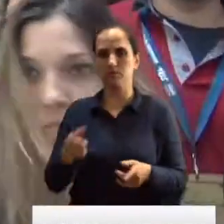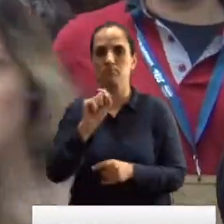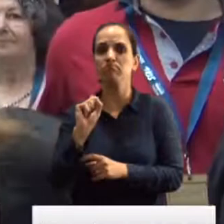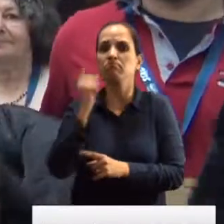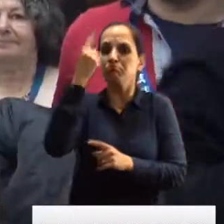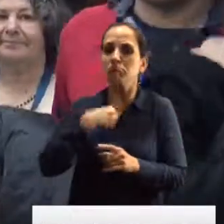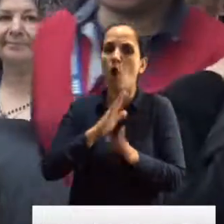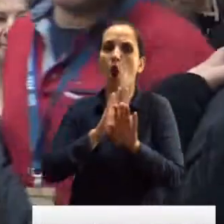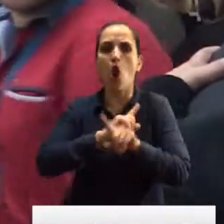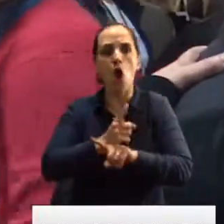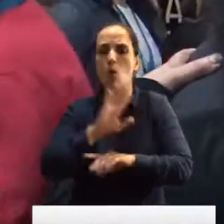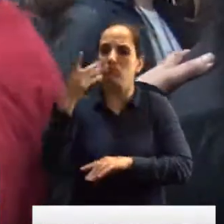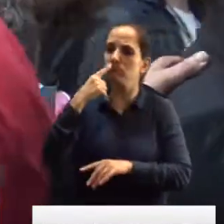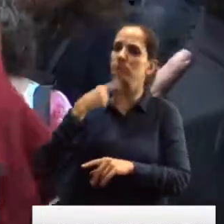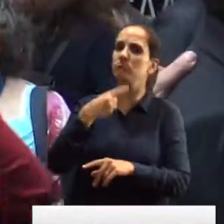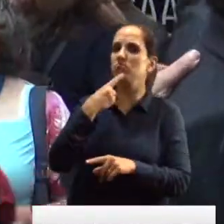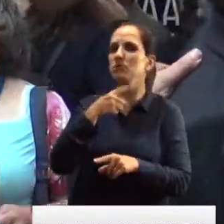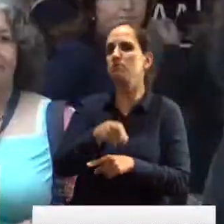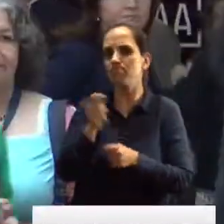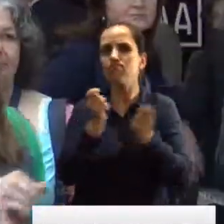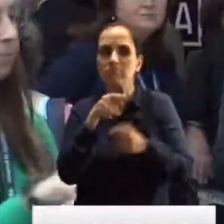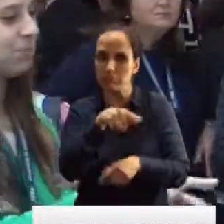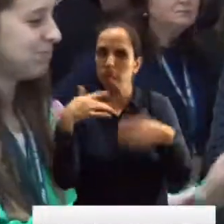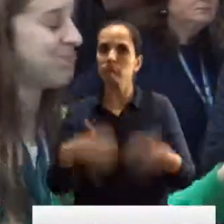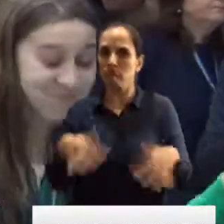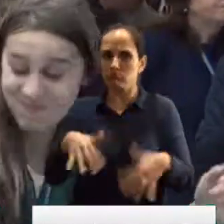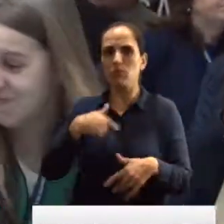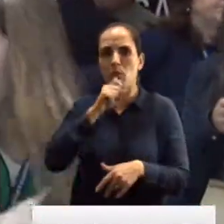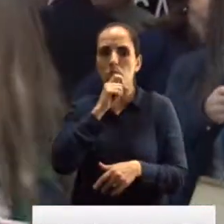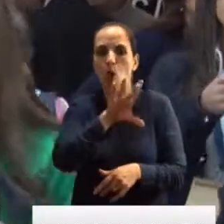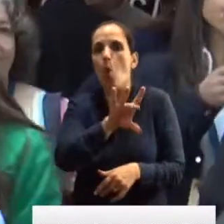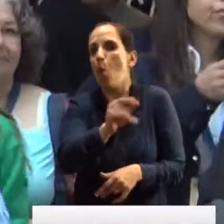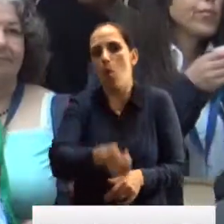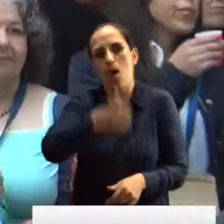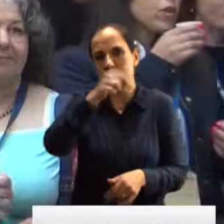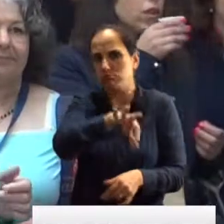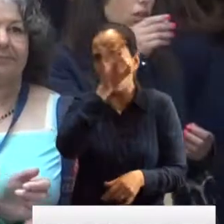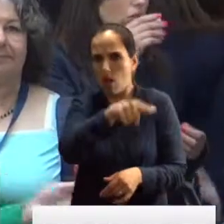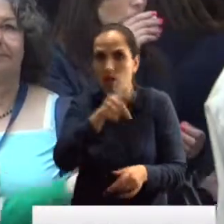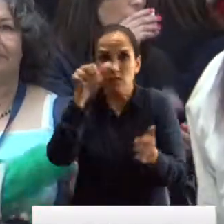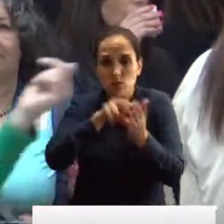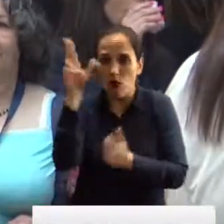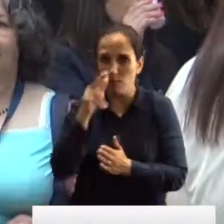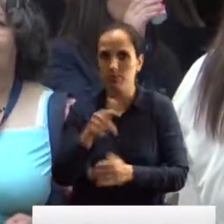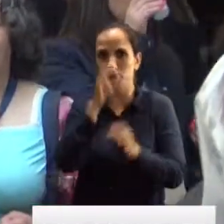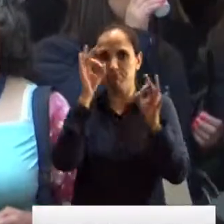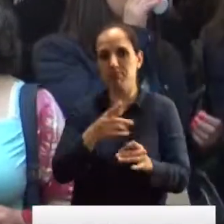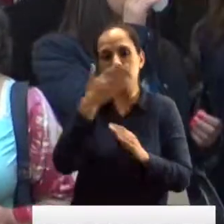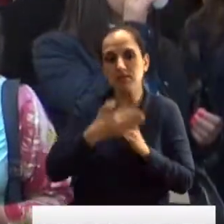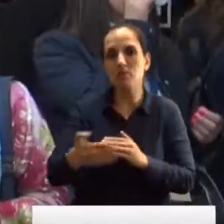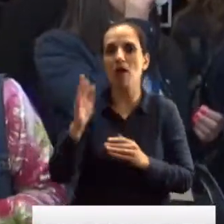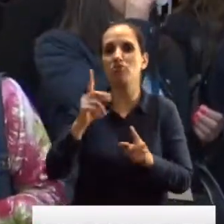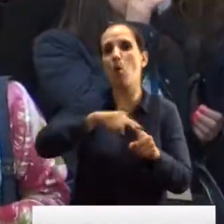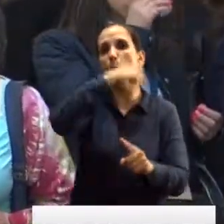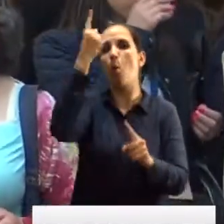fomos desafiados, percebemos o alcance desta organização. Acho que o local não podia ter sido melhor escolhido, o Centro de Arte. Curiosamente, na semana em que estamos a cumprir um